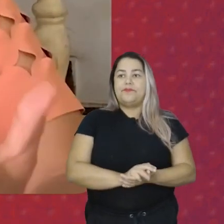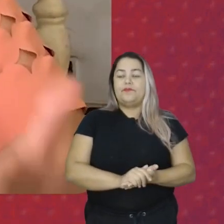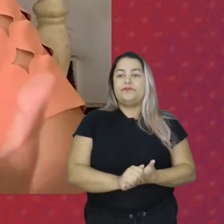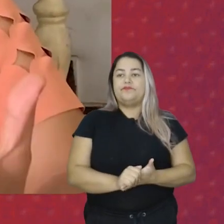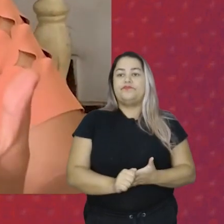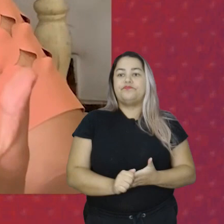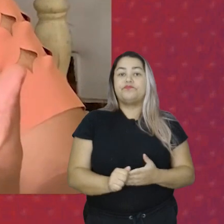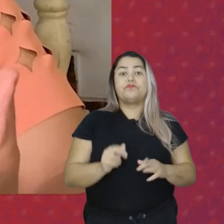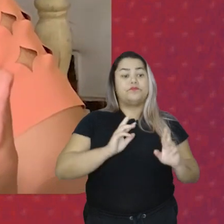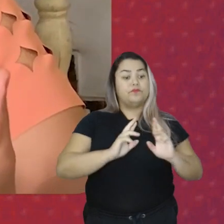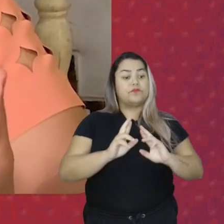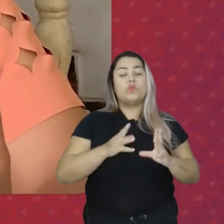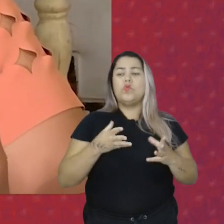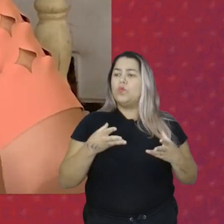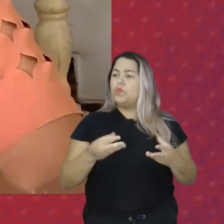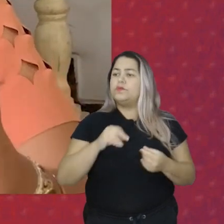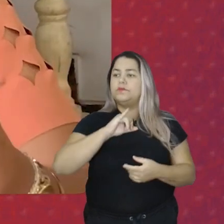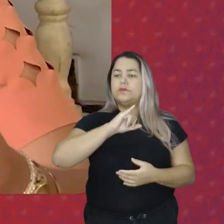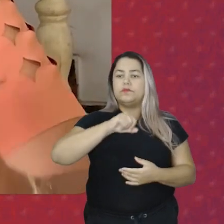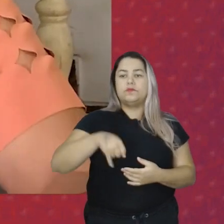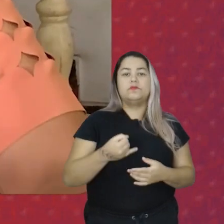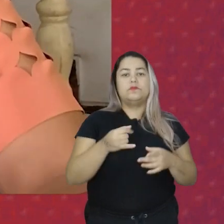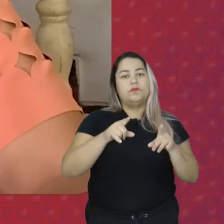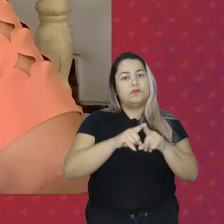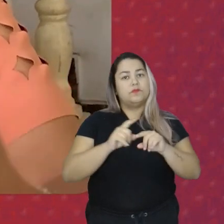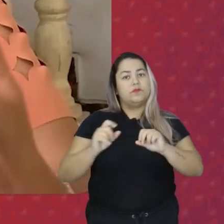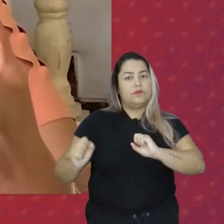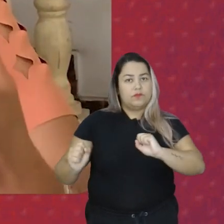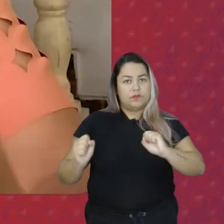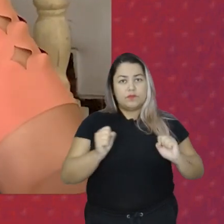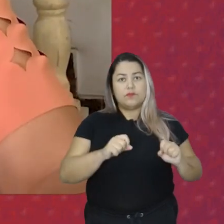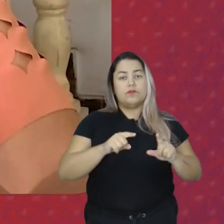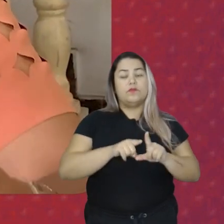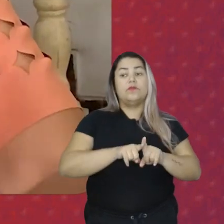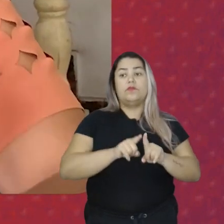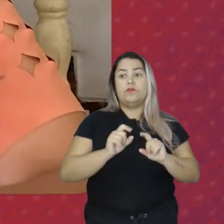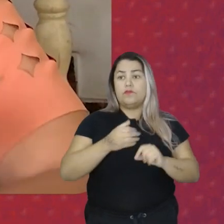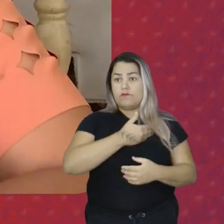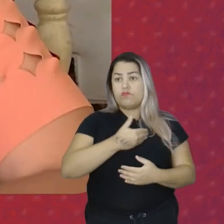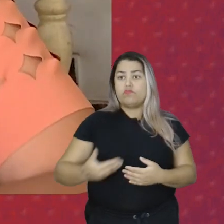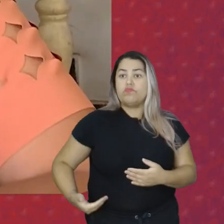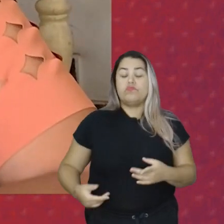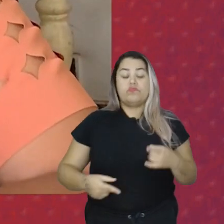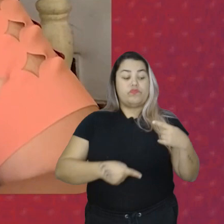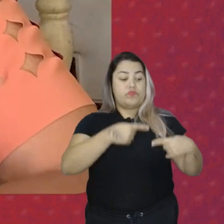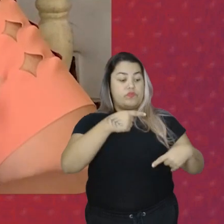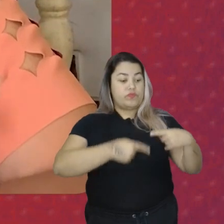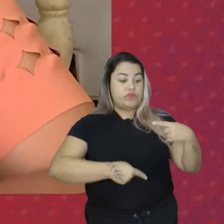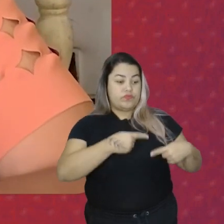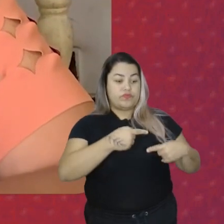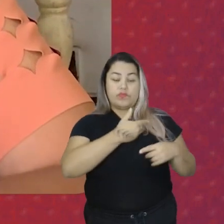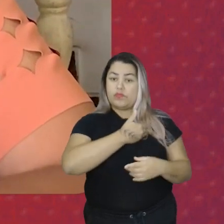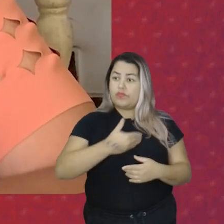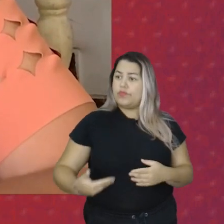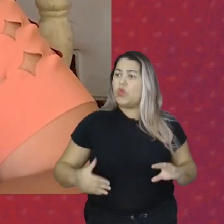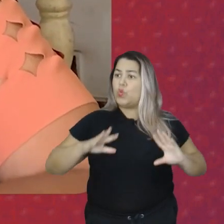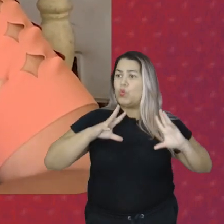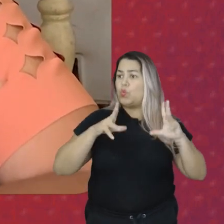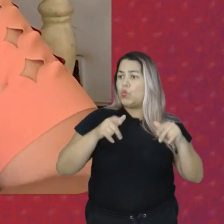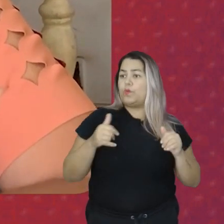com muitas oportunidades, com o poder público atuante e com políticas públicas, todas